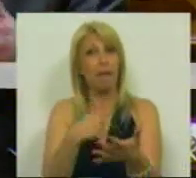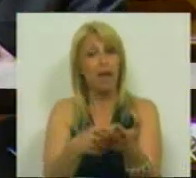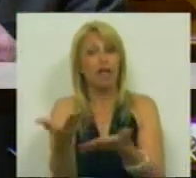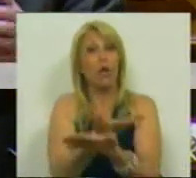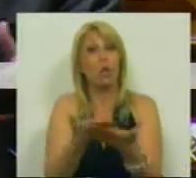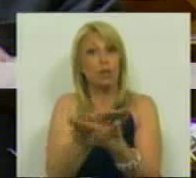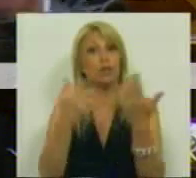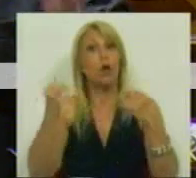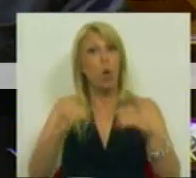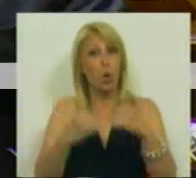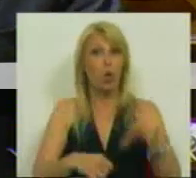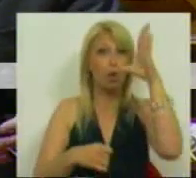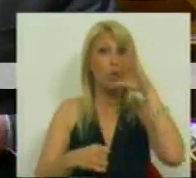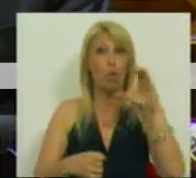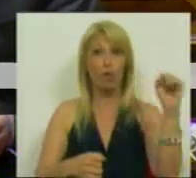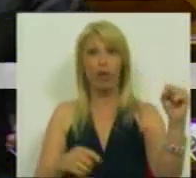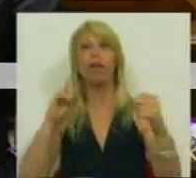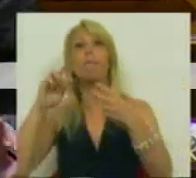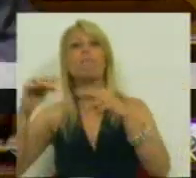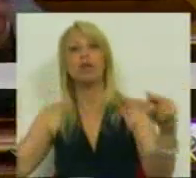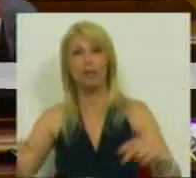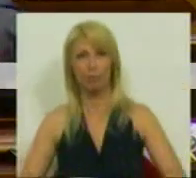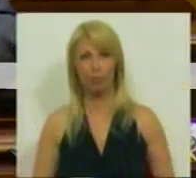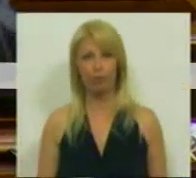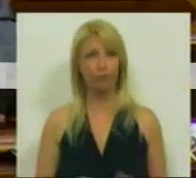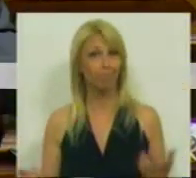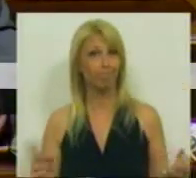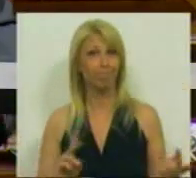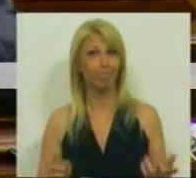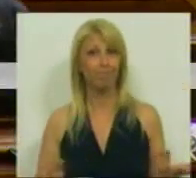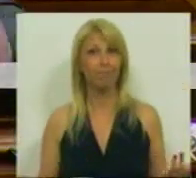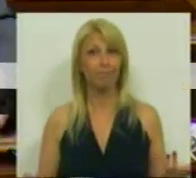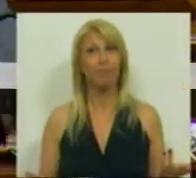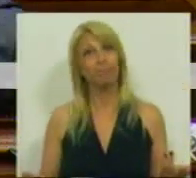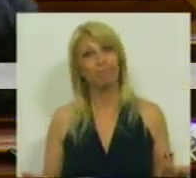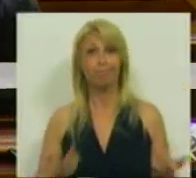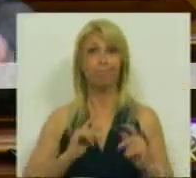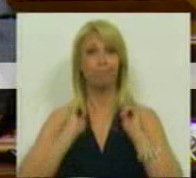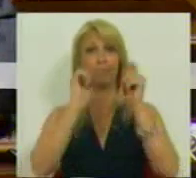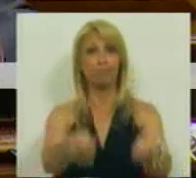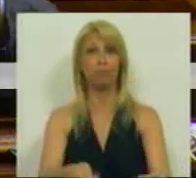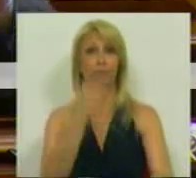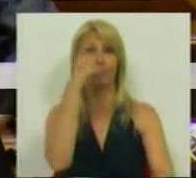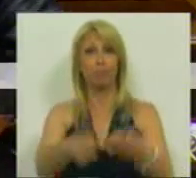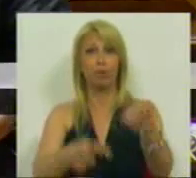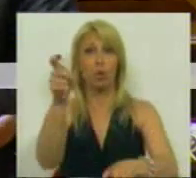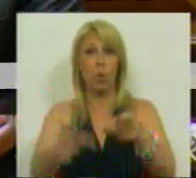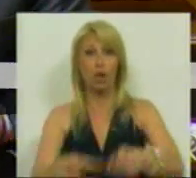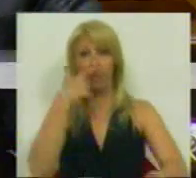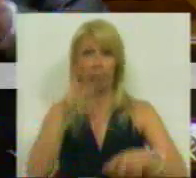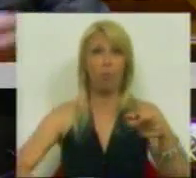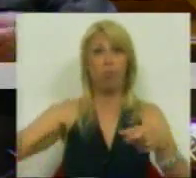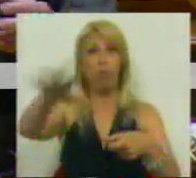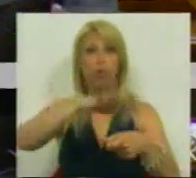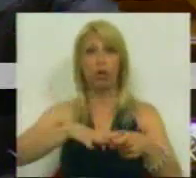acordo entre o Governo e os municípios? É descarregar para as costas das pessoas, das